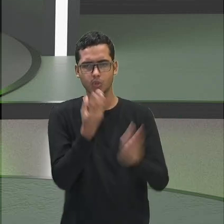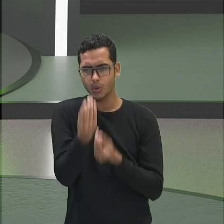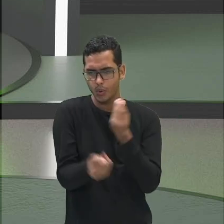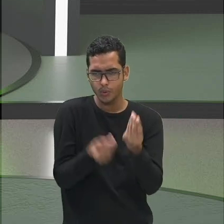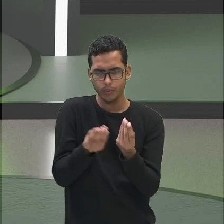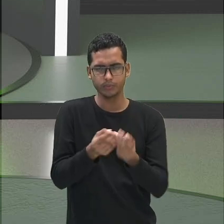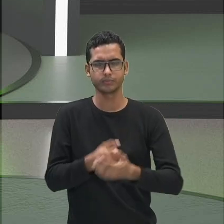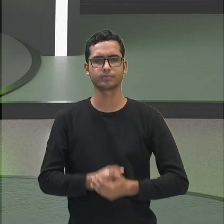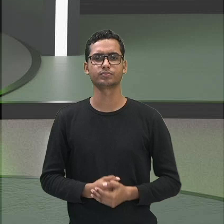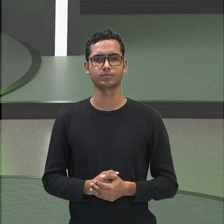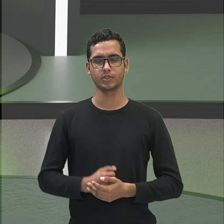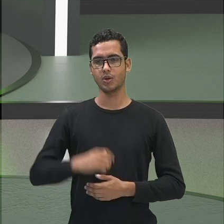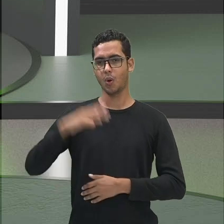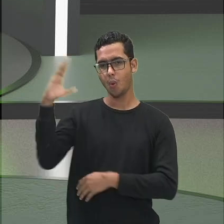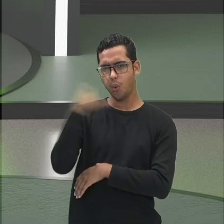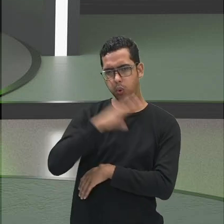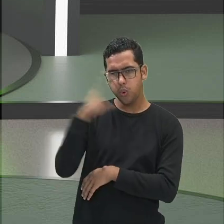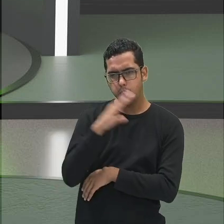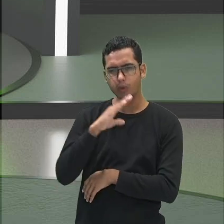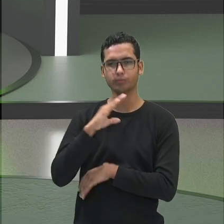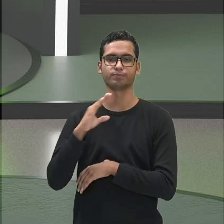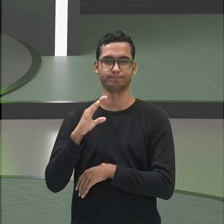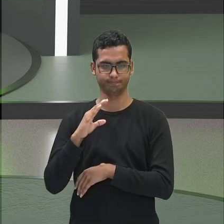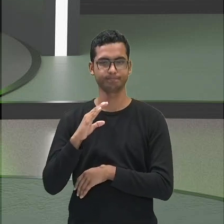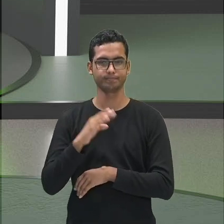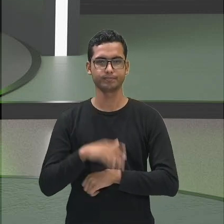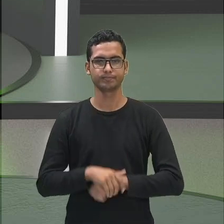maneiras rápidas,